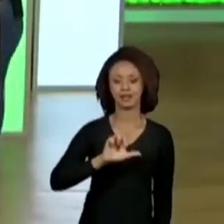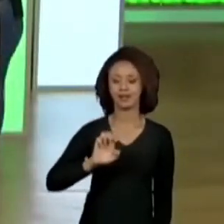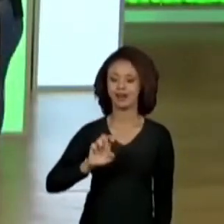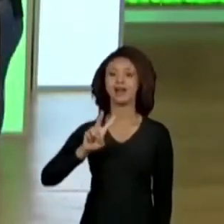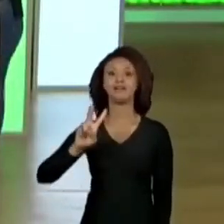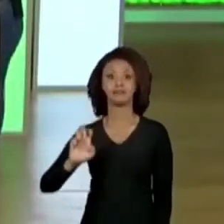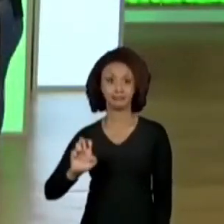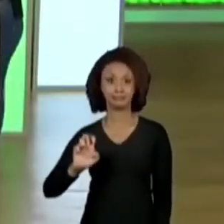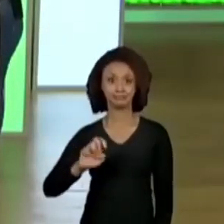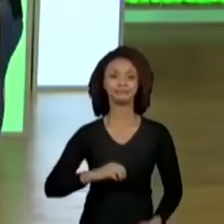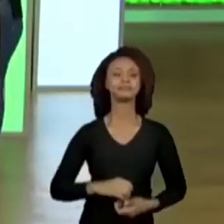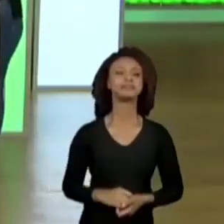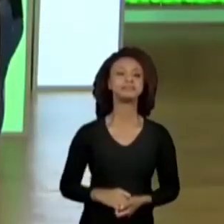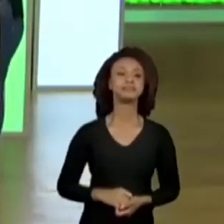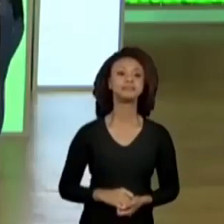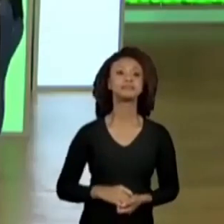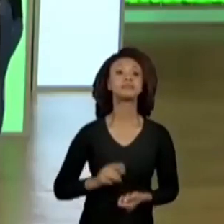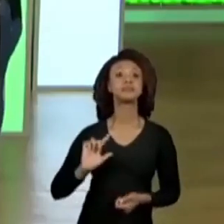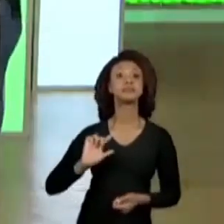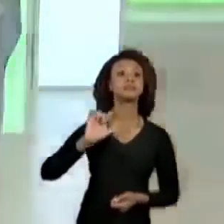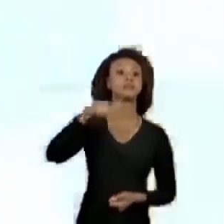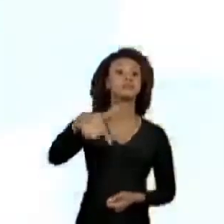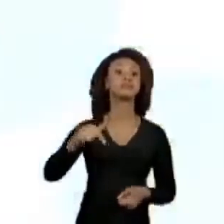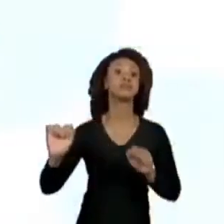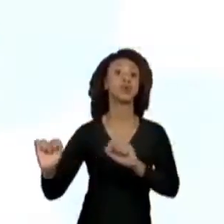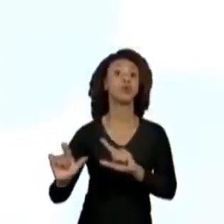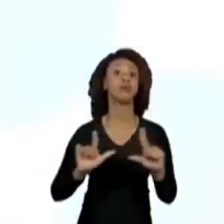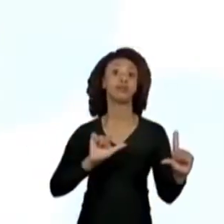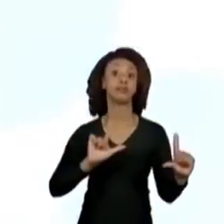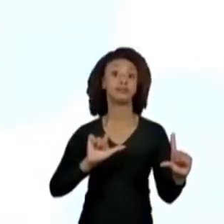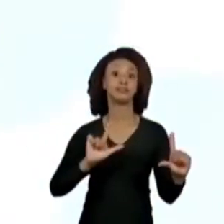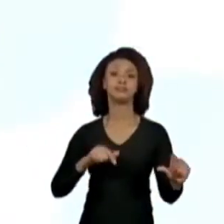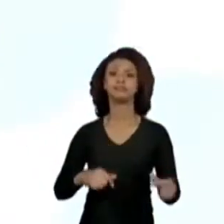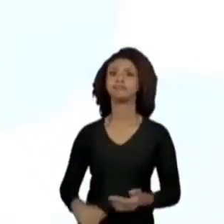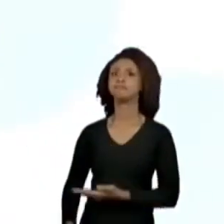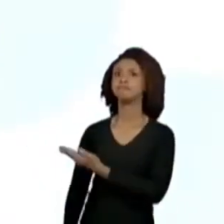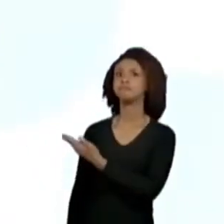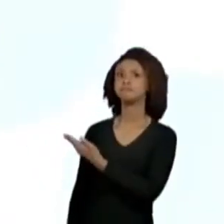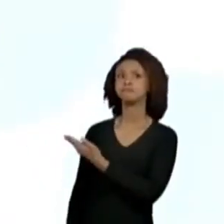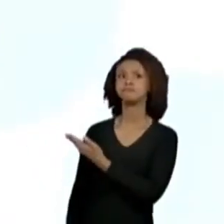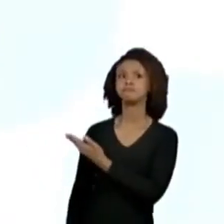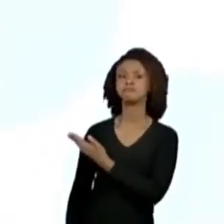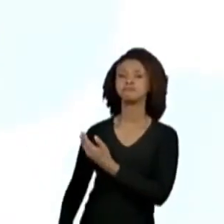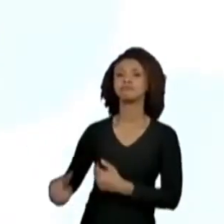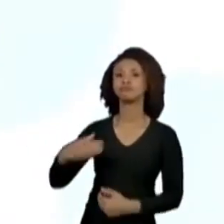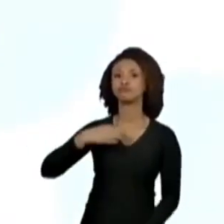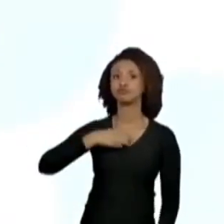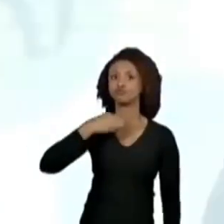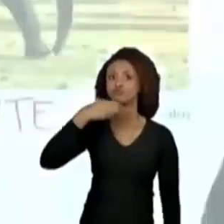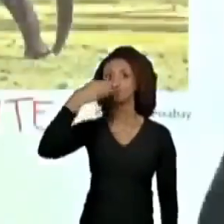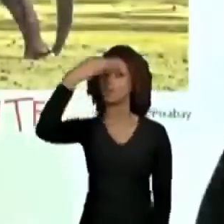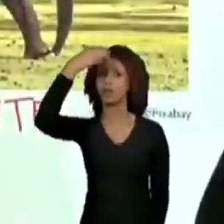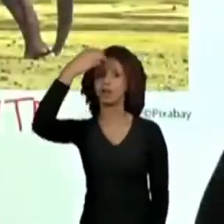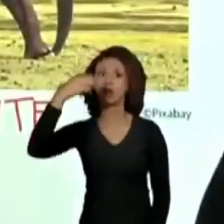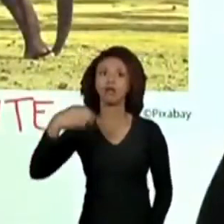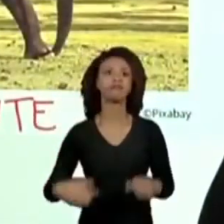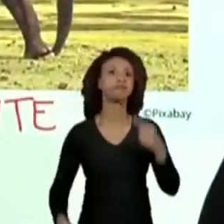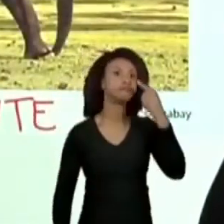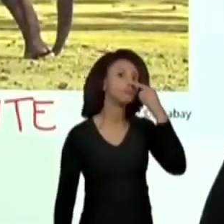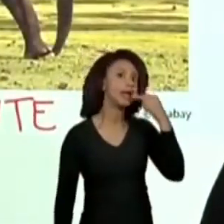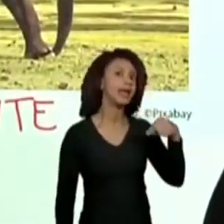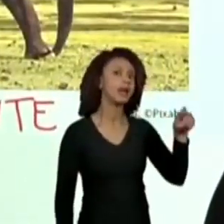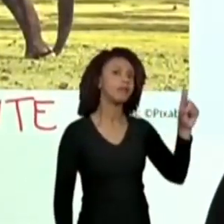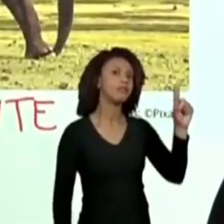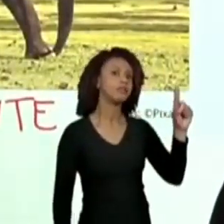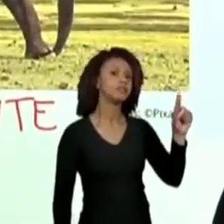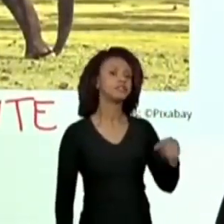vai para a próxima imagem. Olhando para a girafa e para o elefante, qual era o termo? O